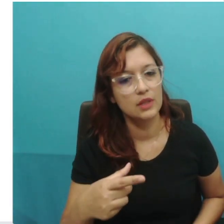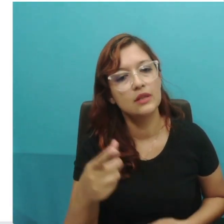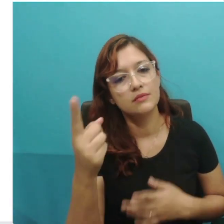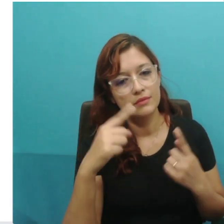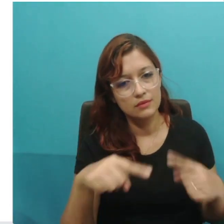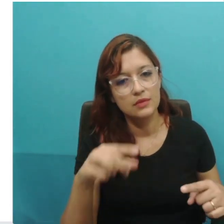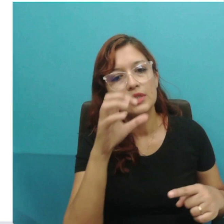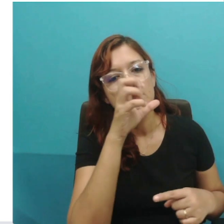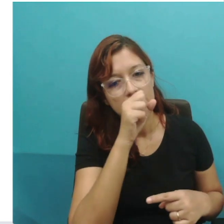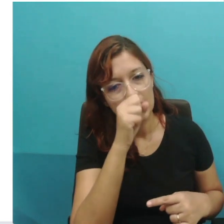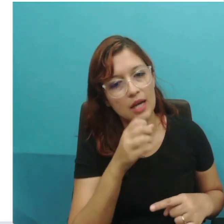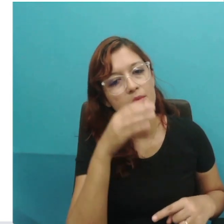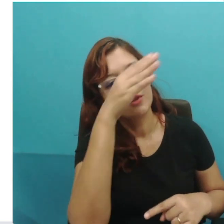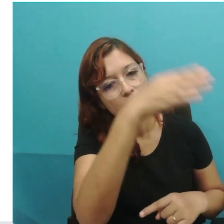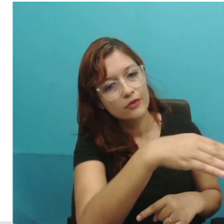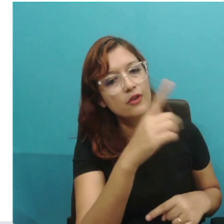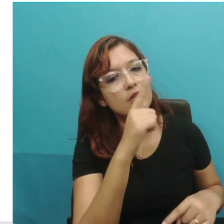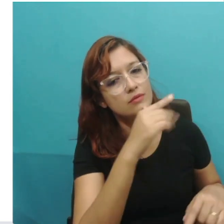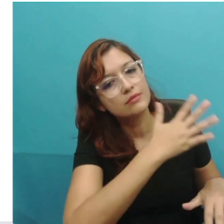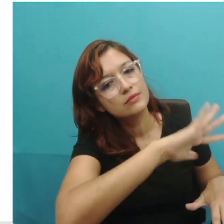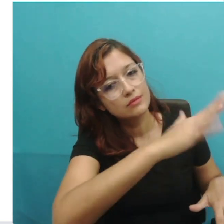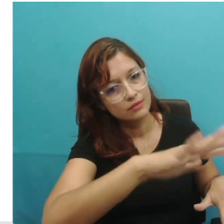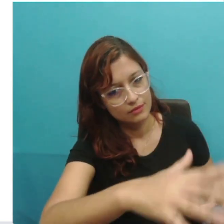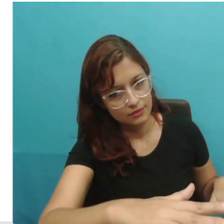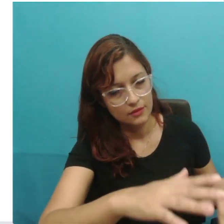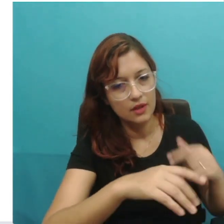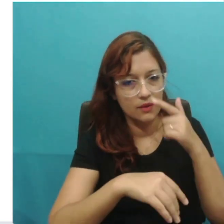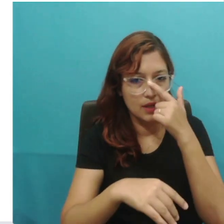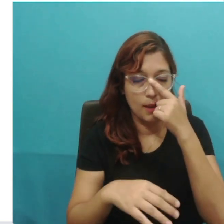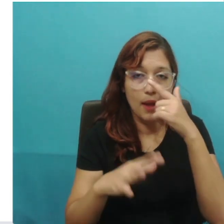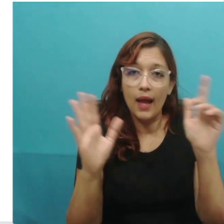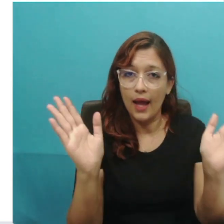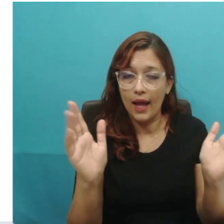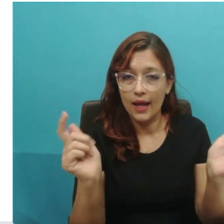fez sol e sábado fomos ao litoral.